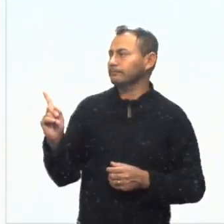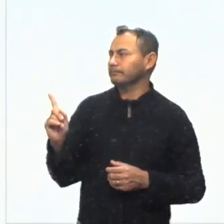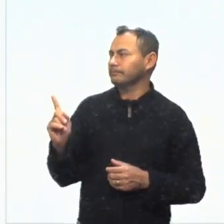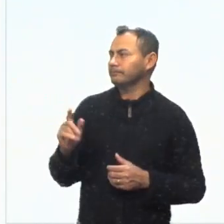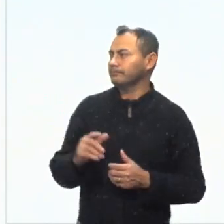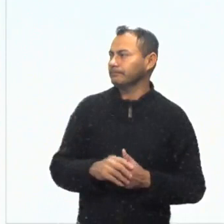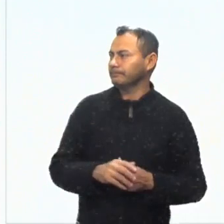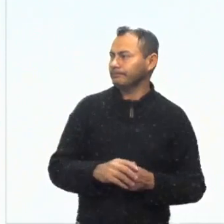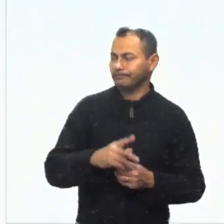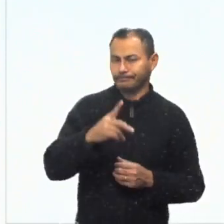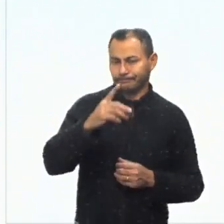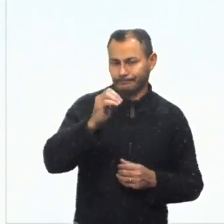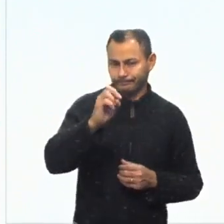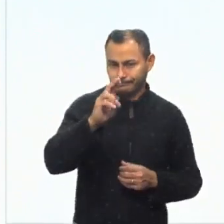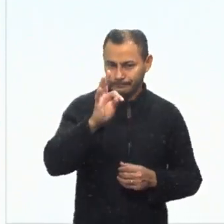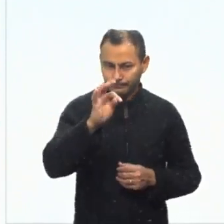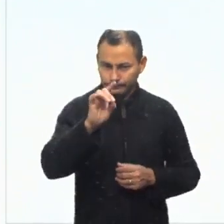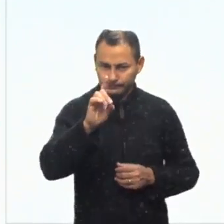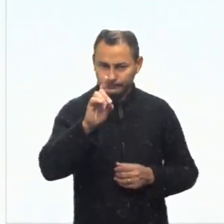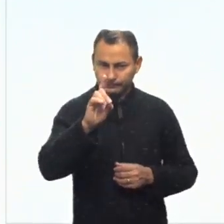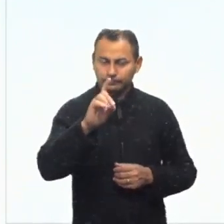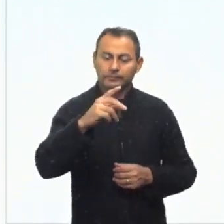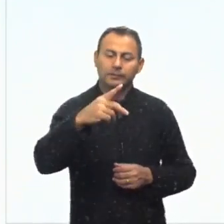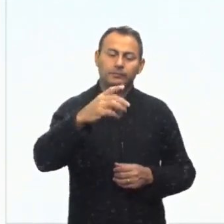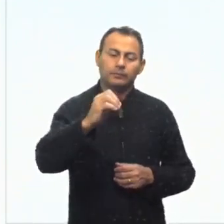Aqui, a portadora